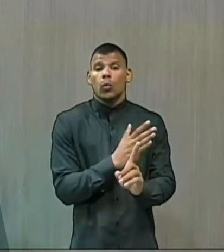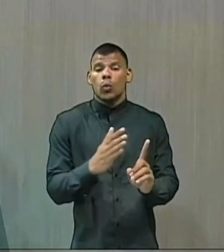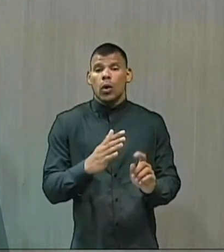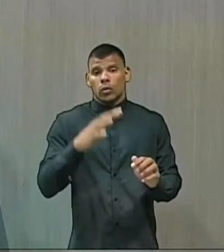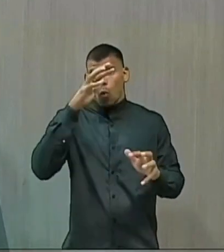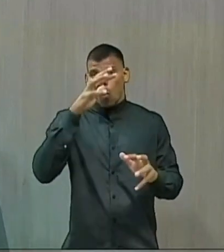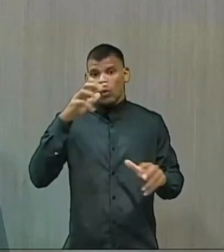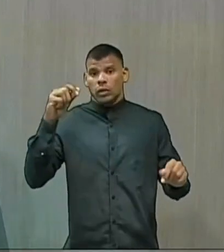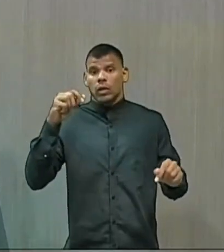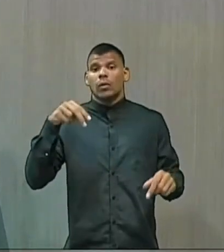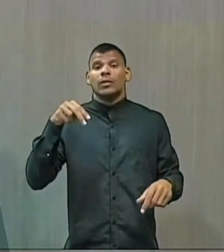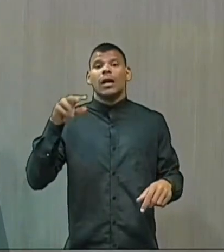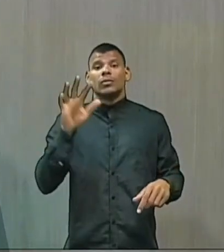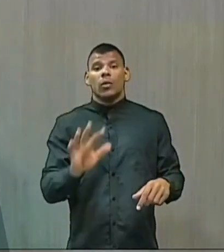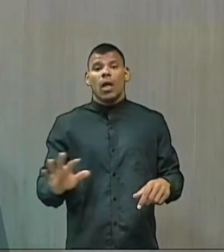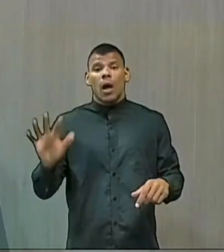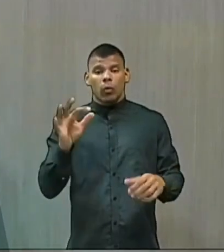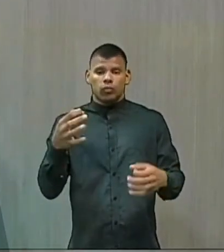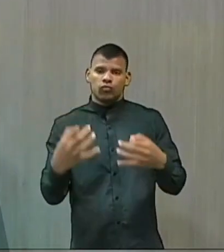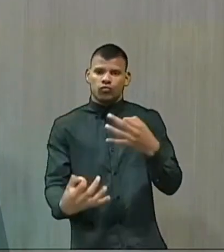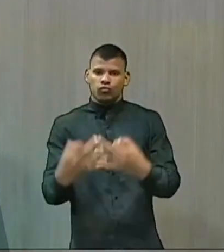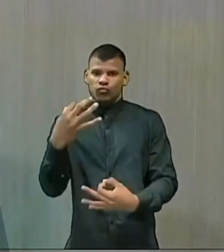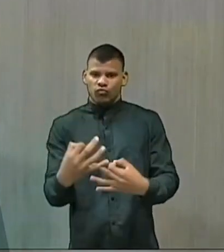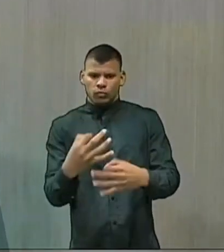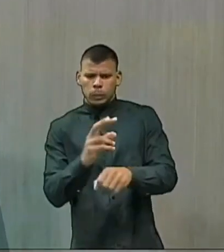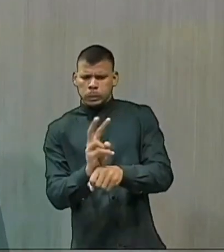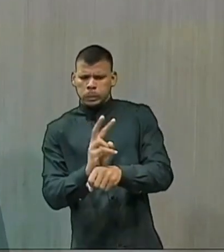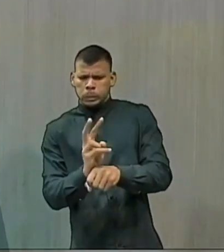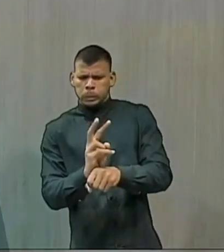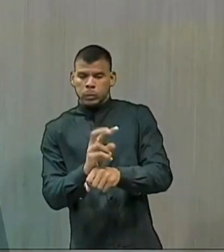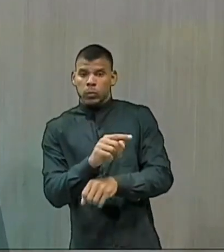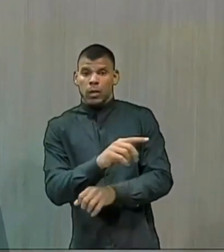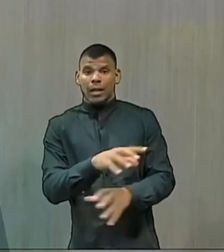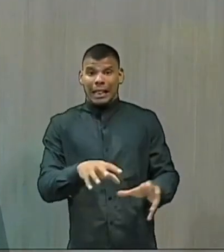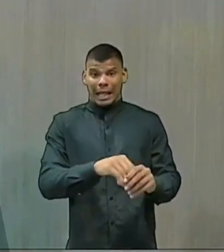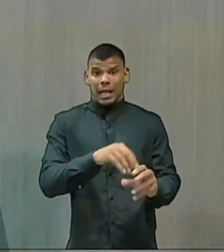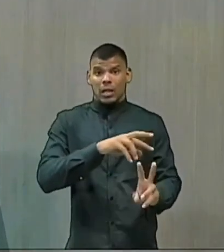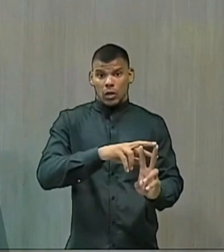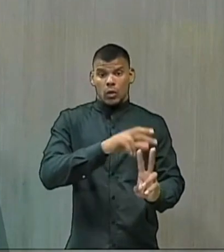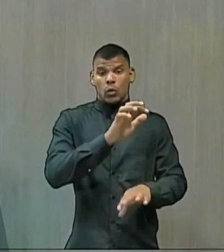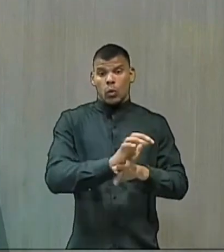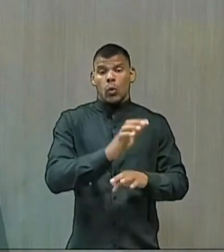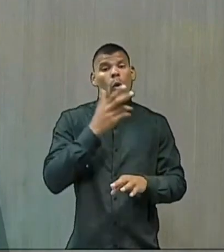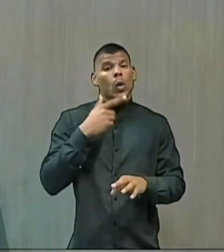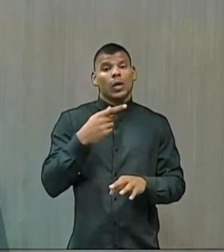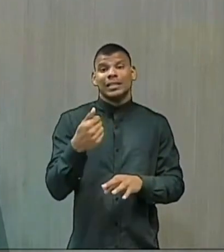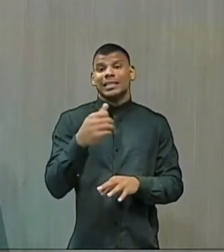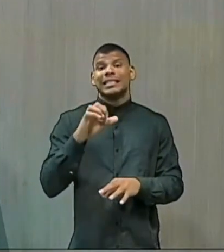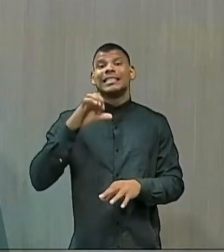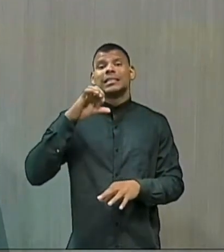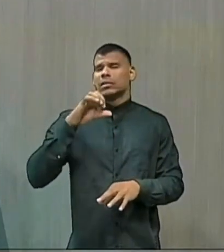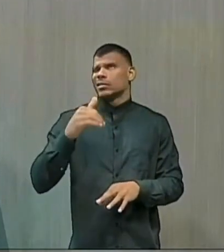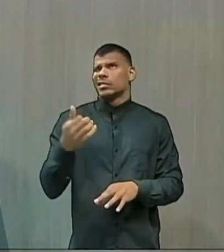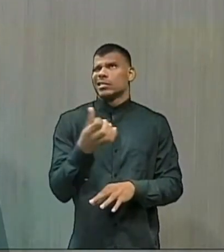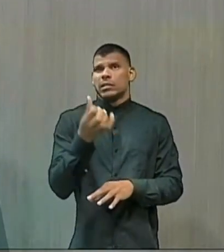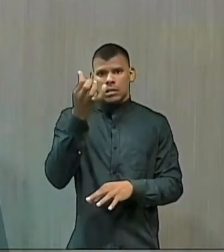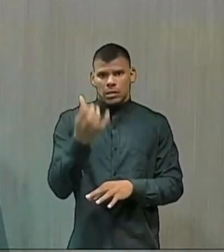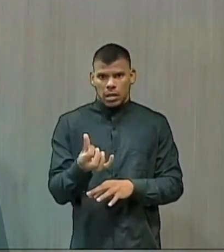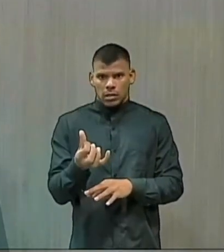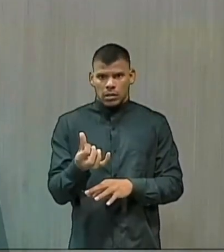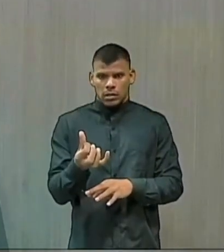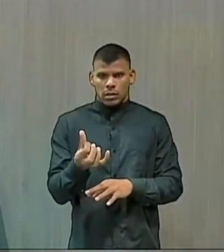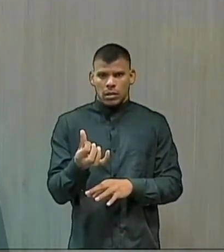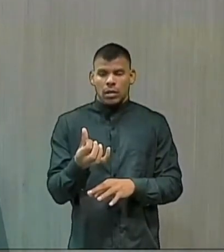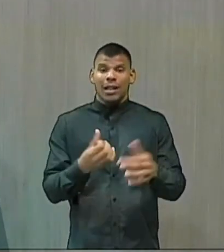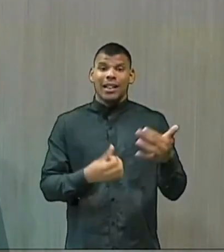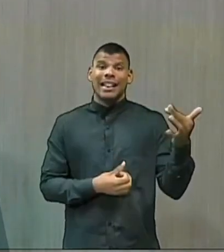Nacional de Justiça, que fez a maior inspeção da história do Conselho, com mais de 16 magistrados de 10 estados diferentes